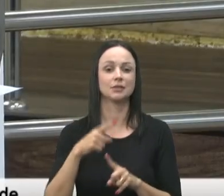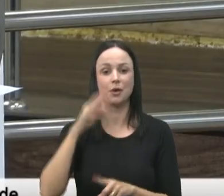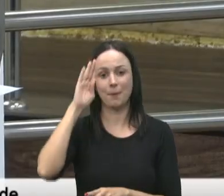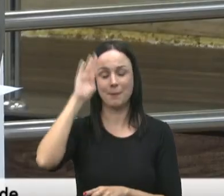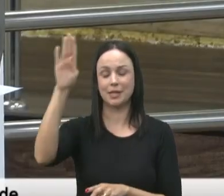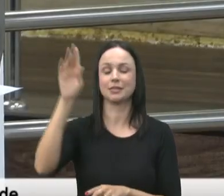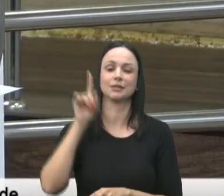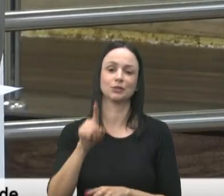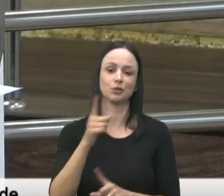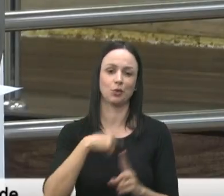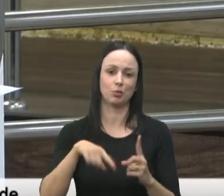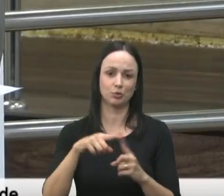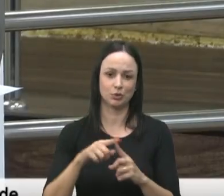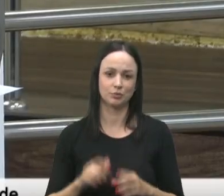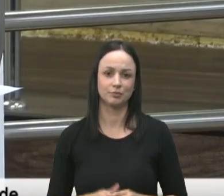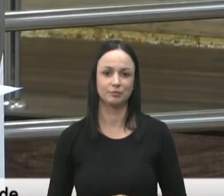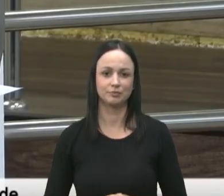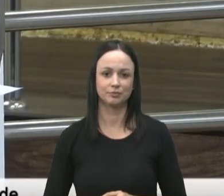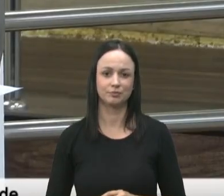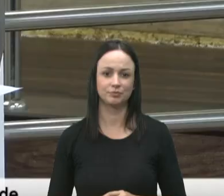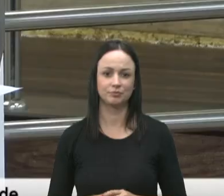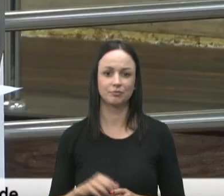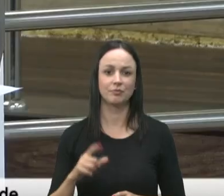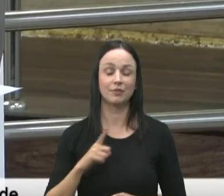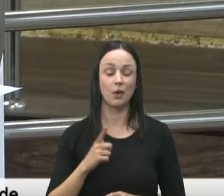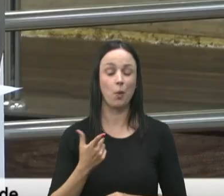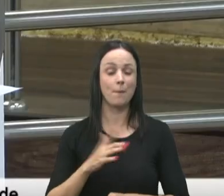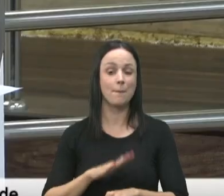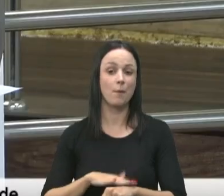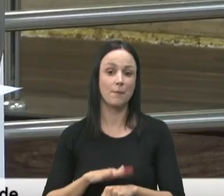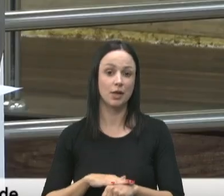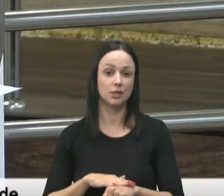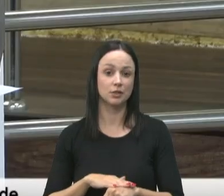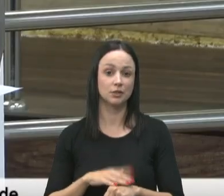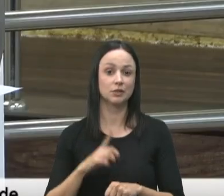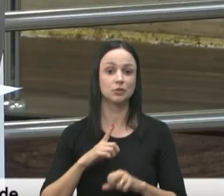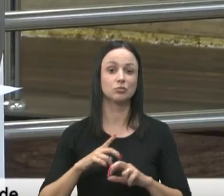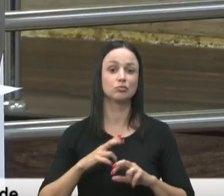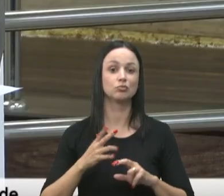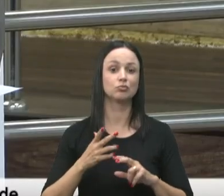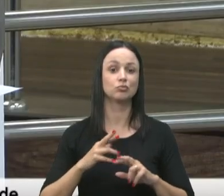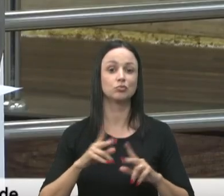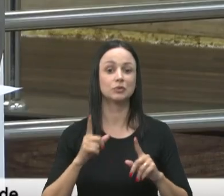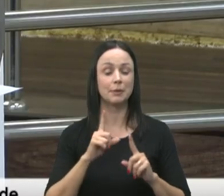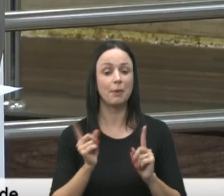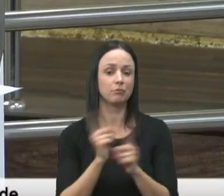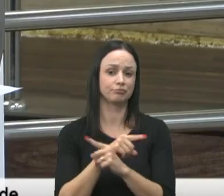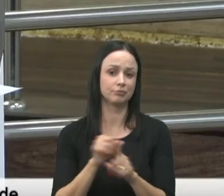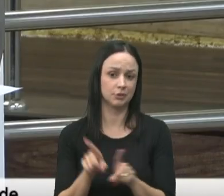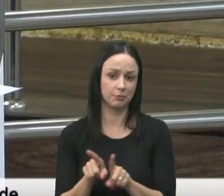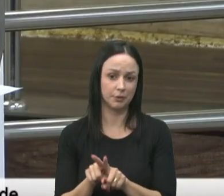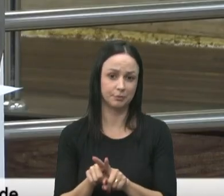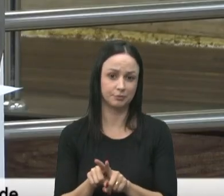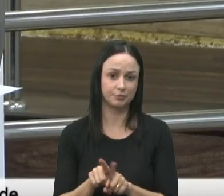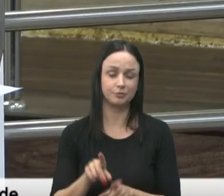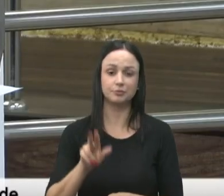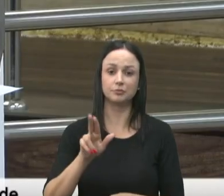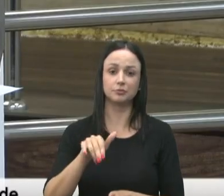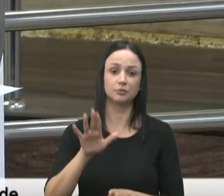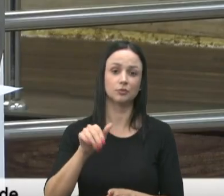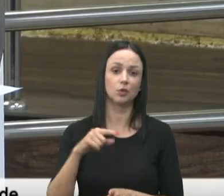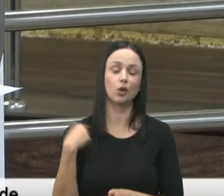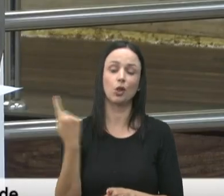principal objetivo. A gente vive um momento, gente, muito singular e muito contraditório. Nunca a